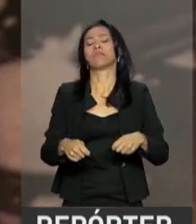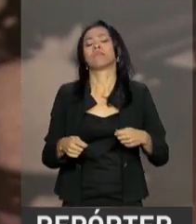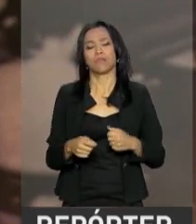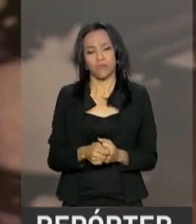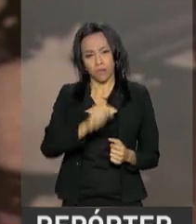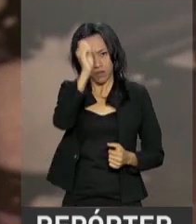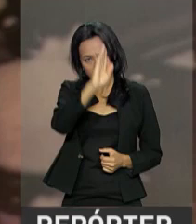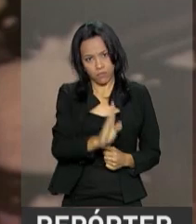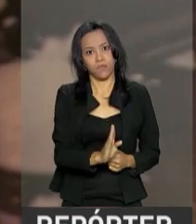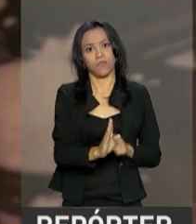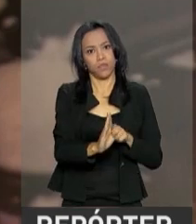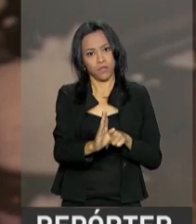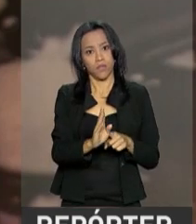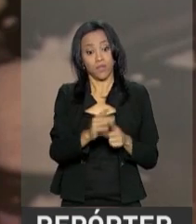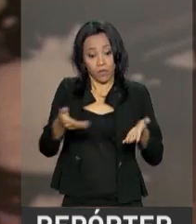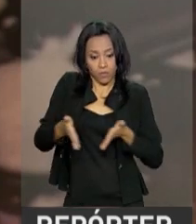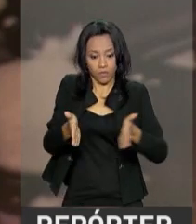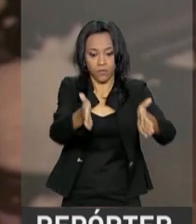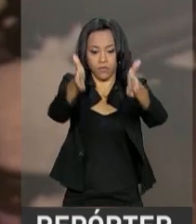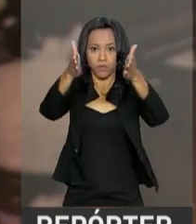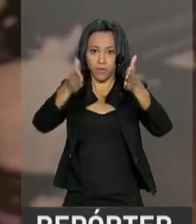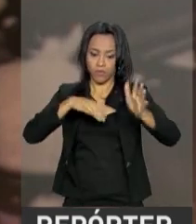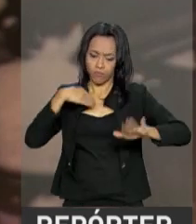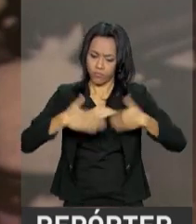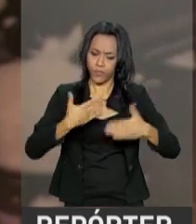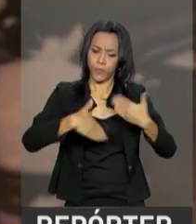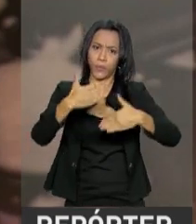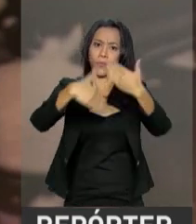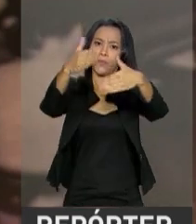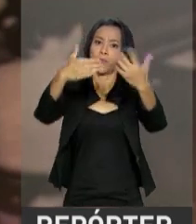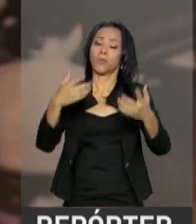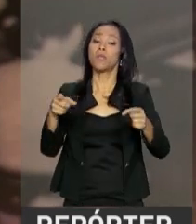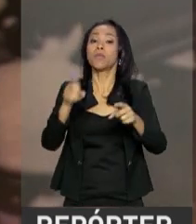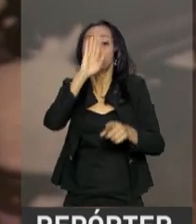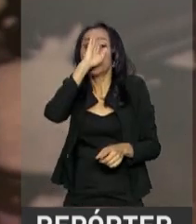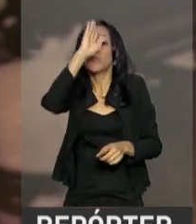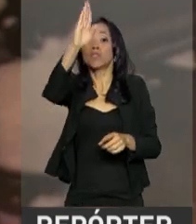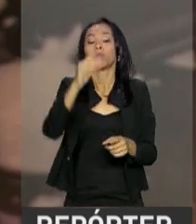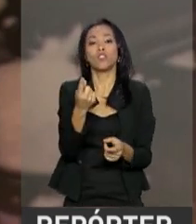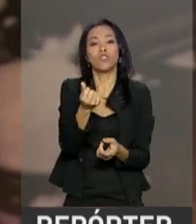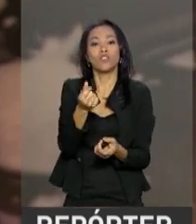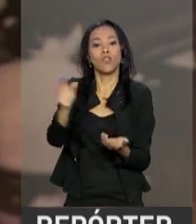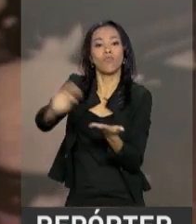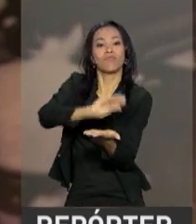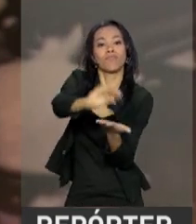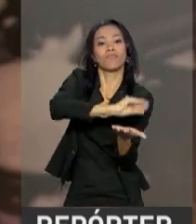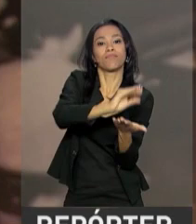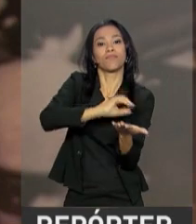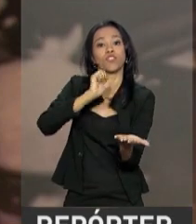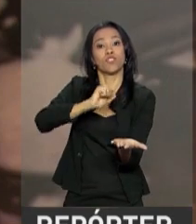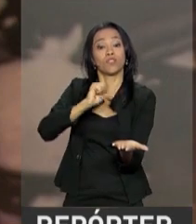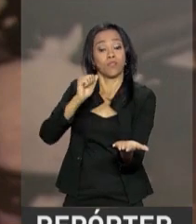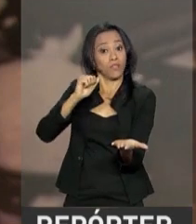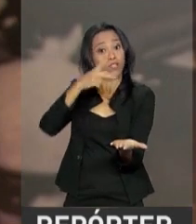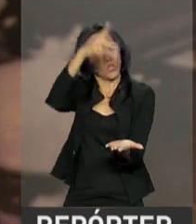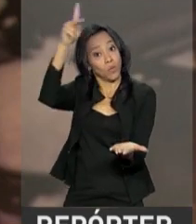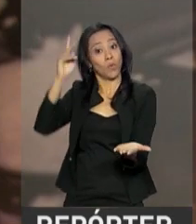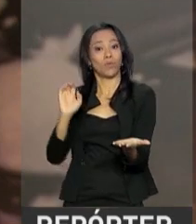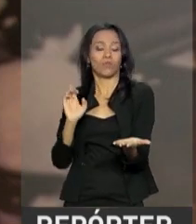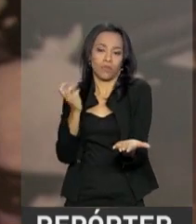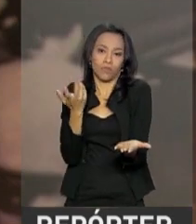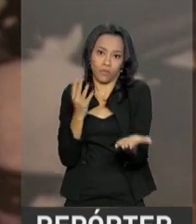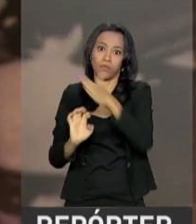crédito, o Brasil está no rumo do crescimento e, sobretudo, investimento estrangeiro no Brasil é bem-vindo. Nós não